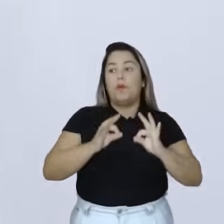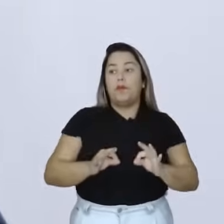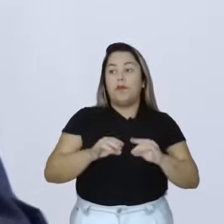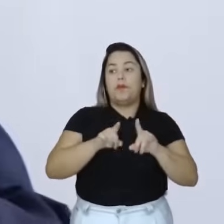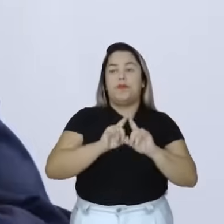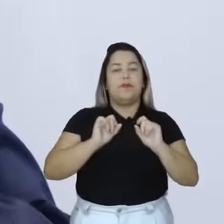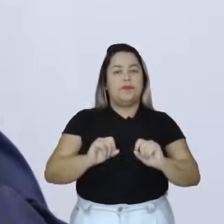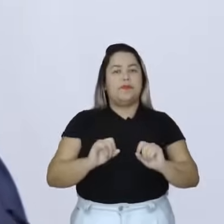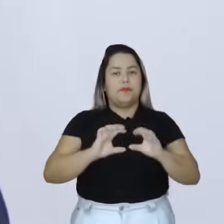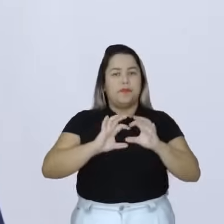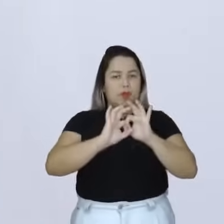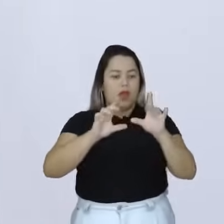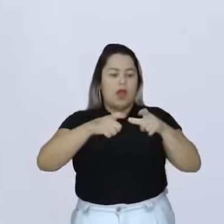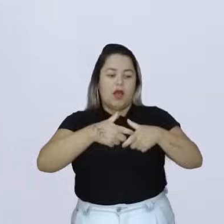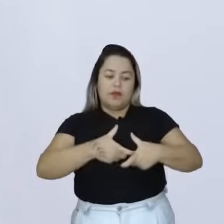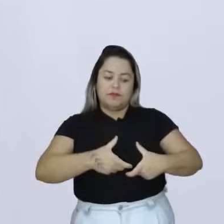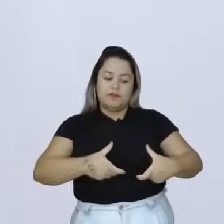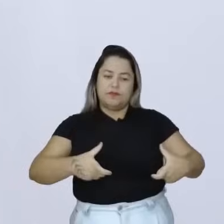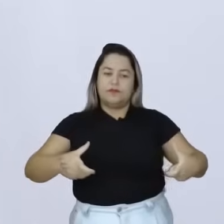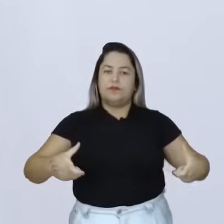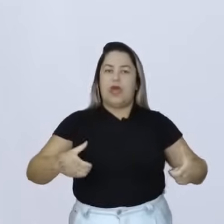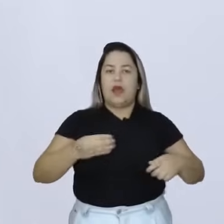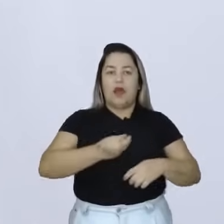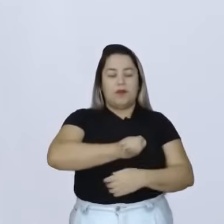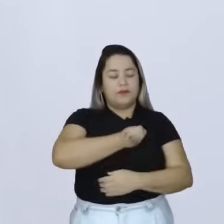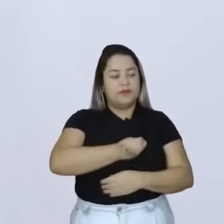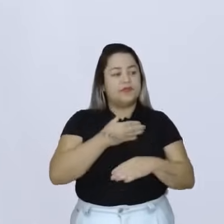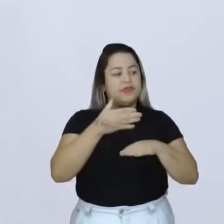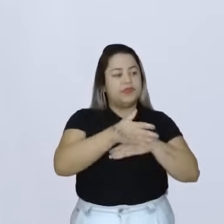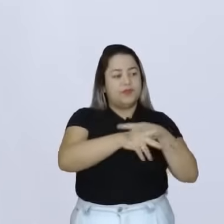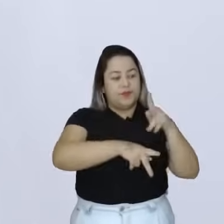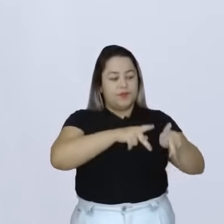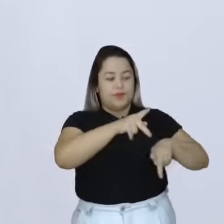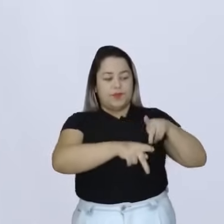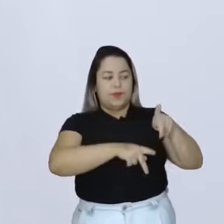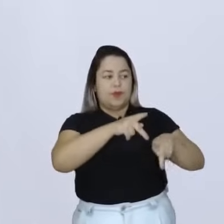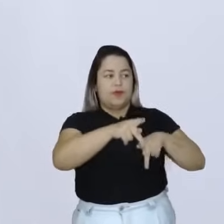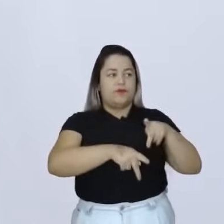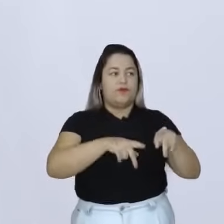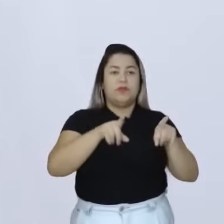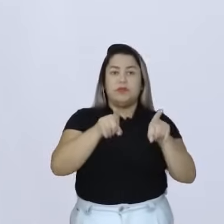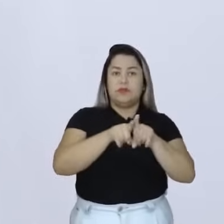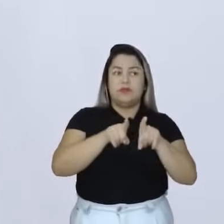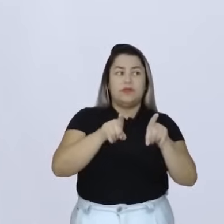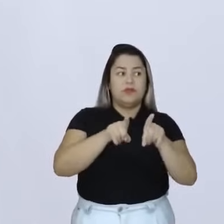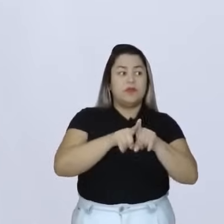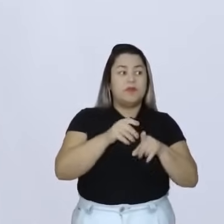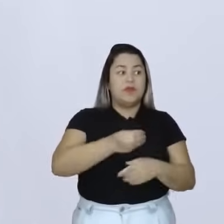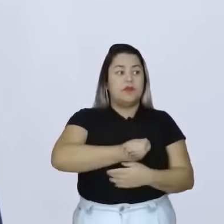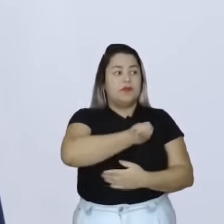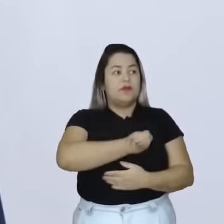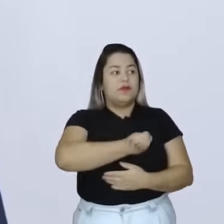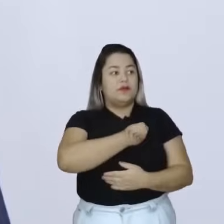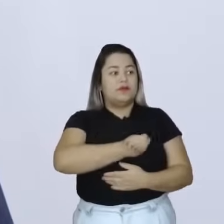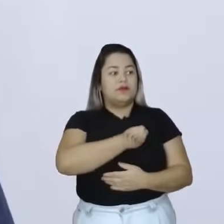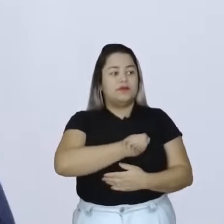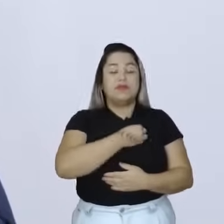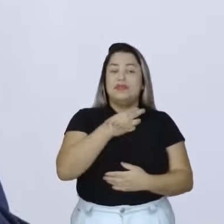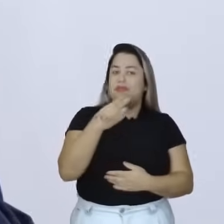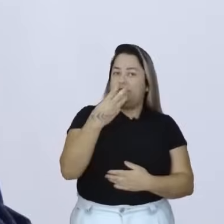permitem amplificar a participação do povo além da presencial. Então foram